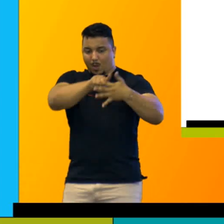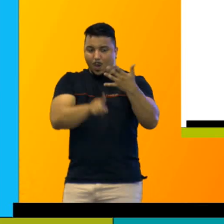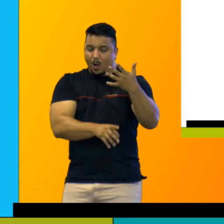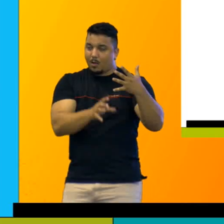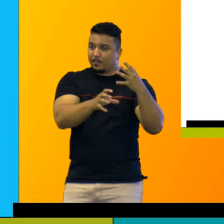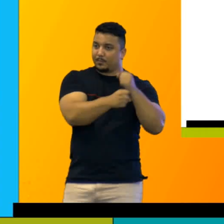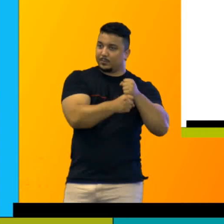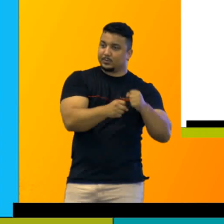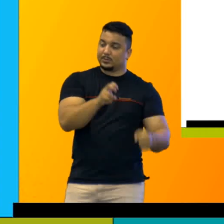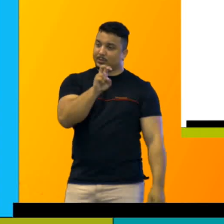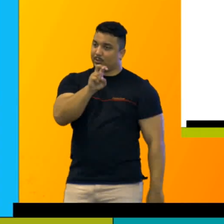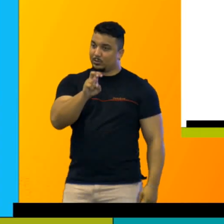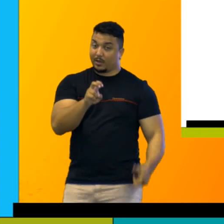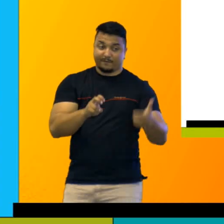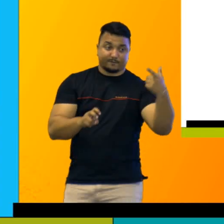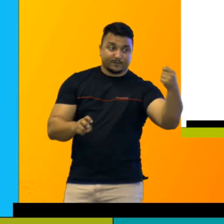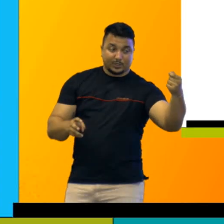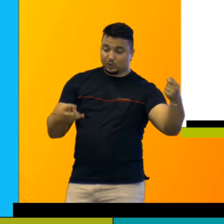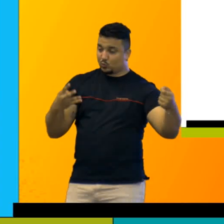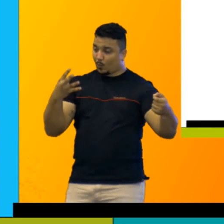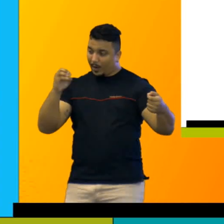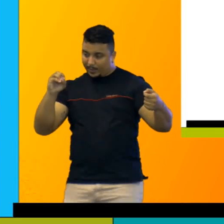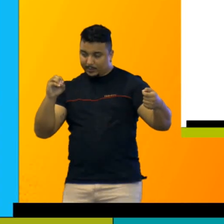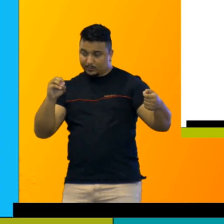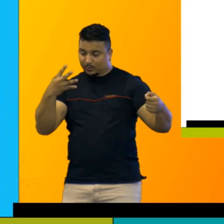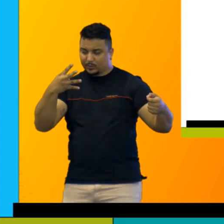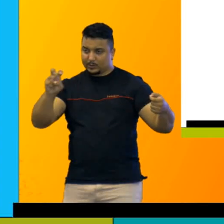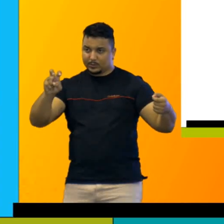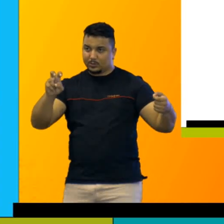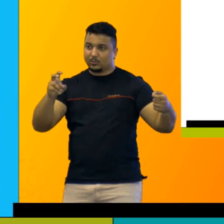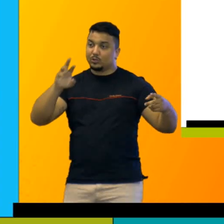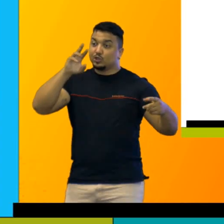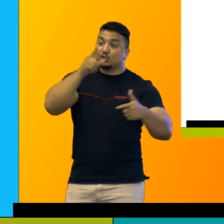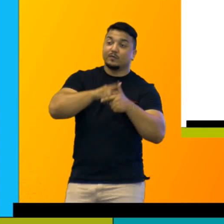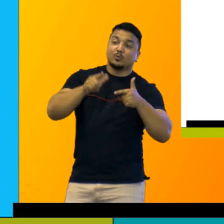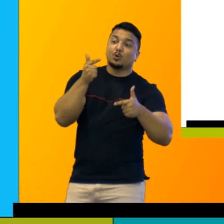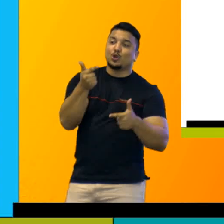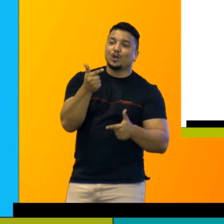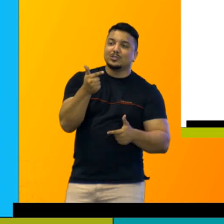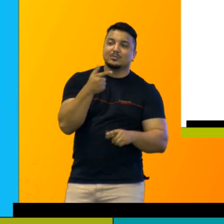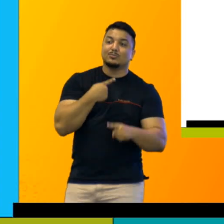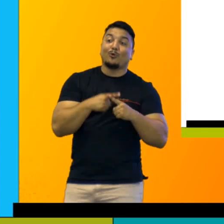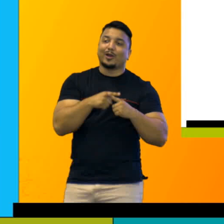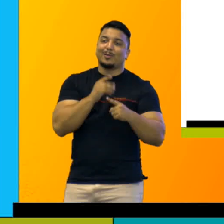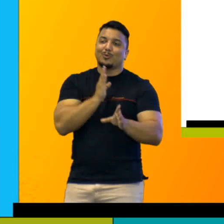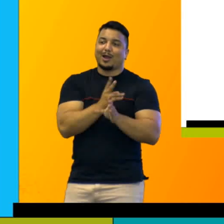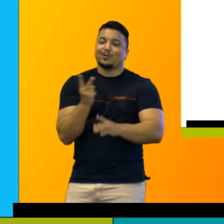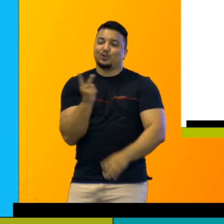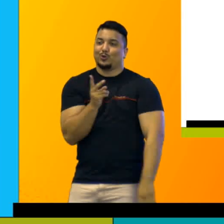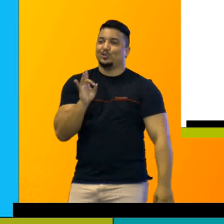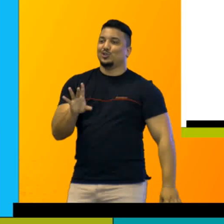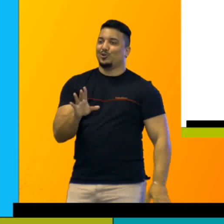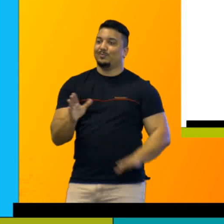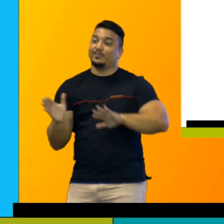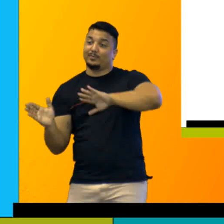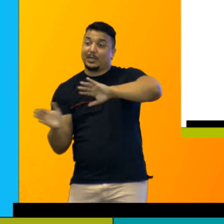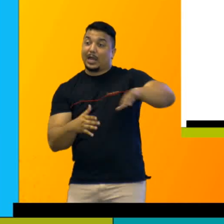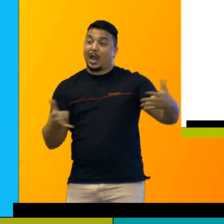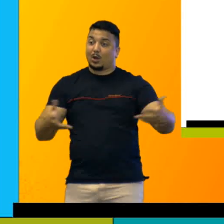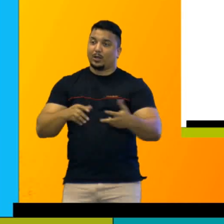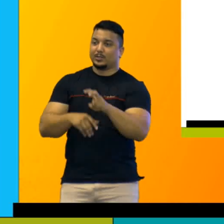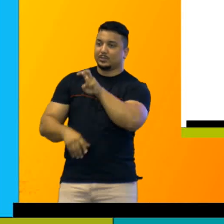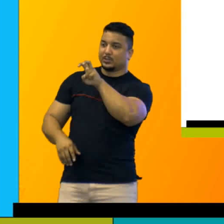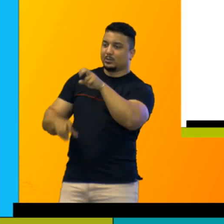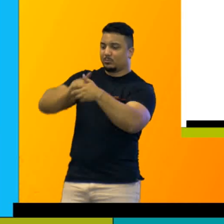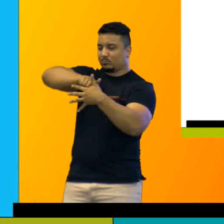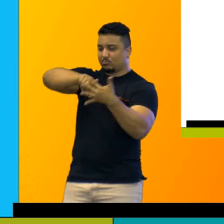outra era só o 20 com o 45 dividido por 2. É a média de 2 coisas. A média de 5 coisas